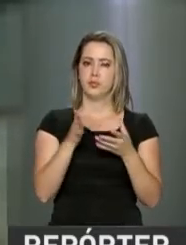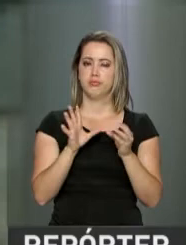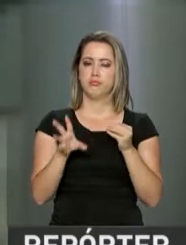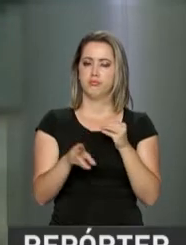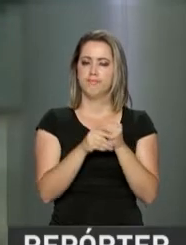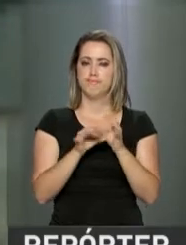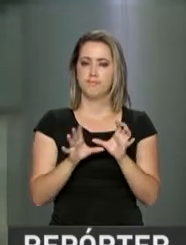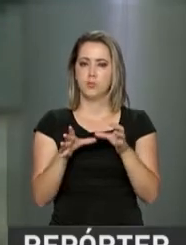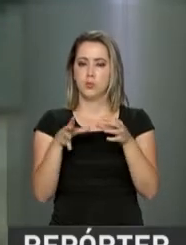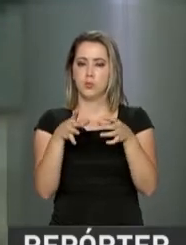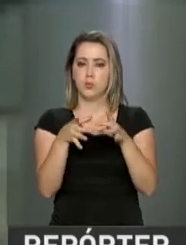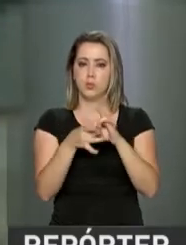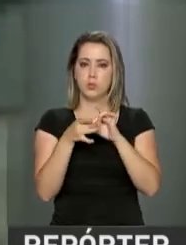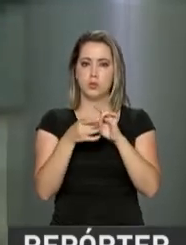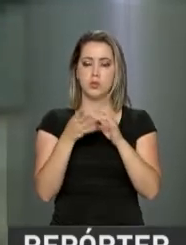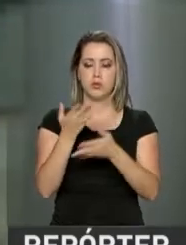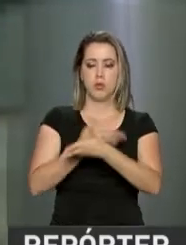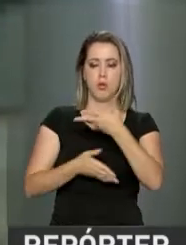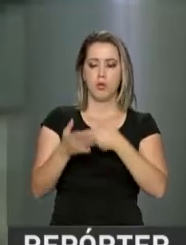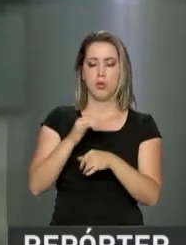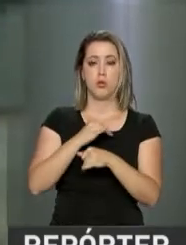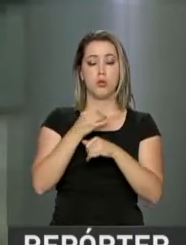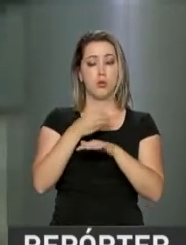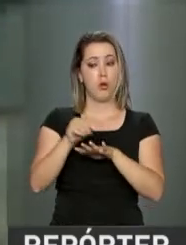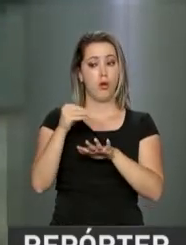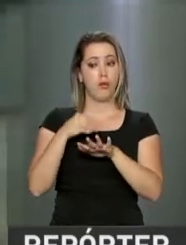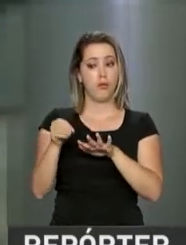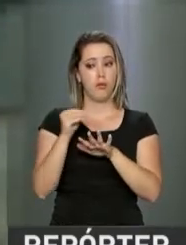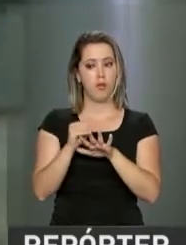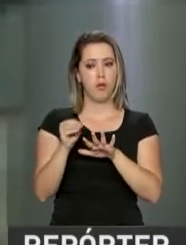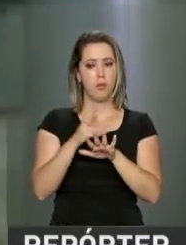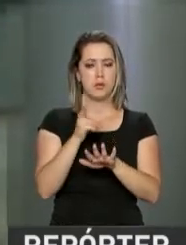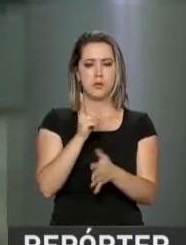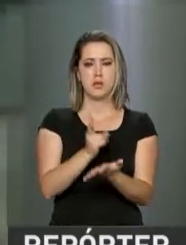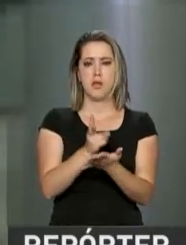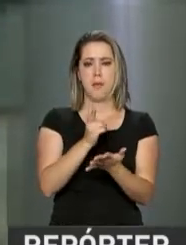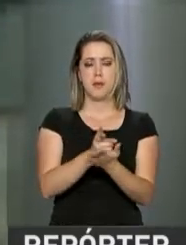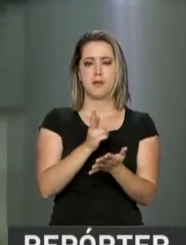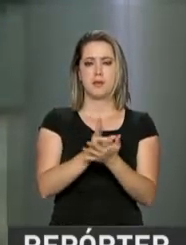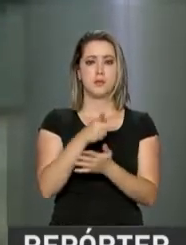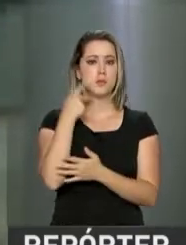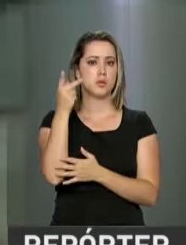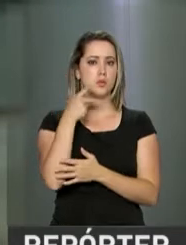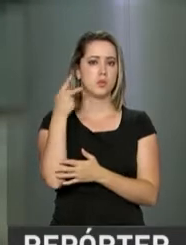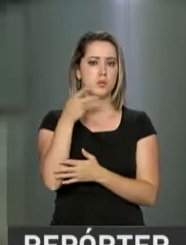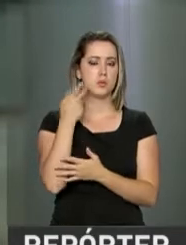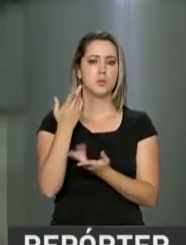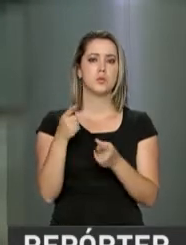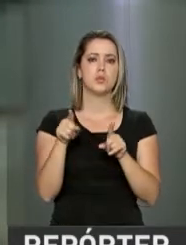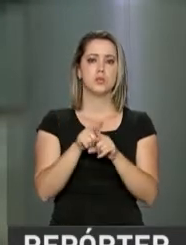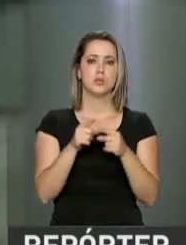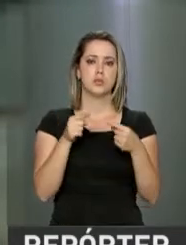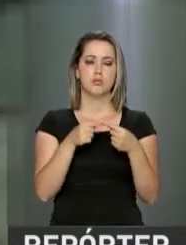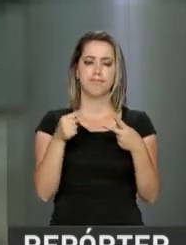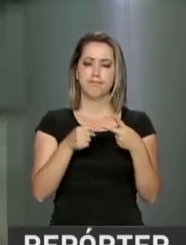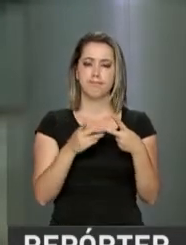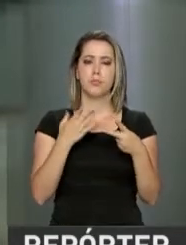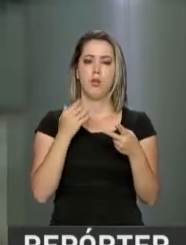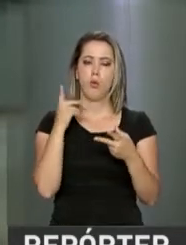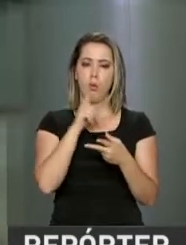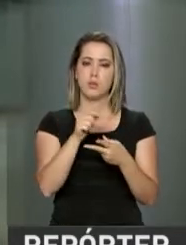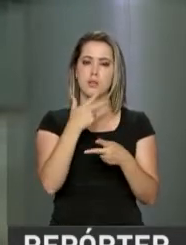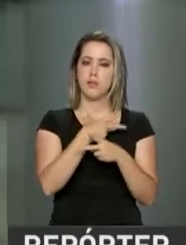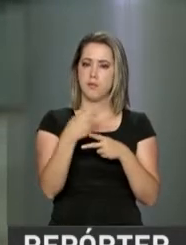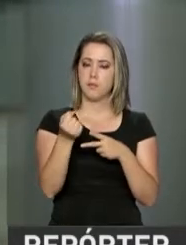da OCDE, trocam informações e alinham políticas para serem atingidos esses dois objetivos. O